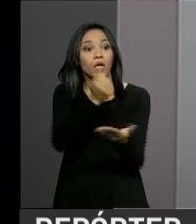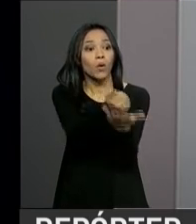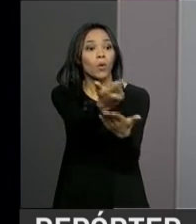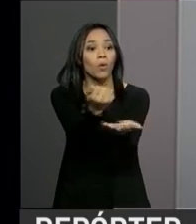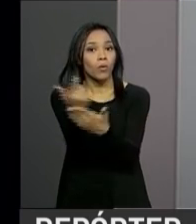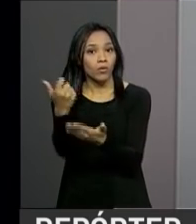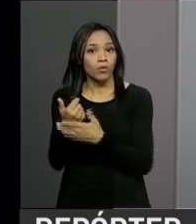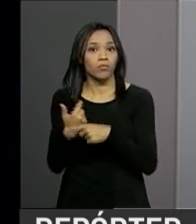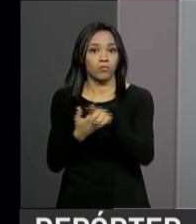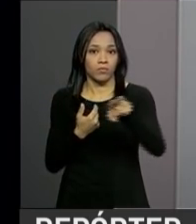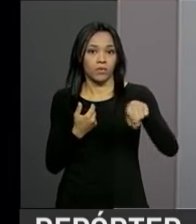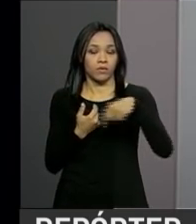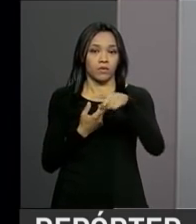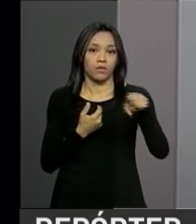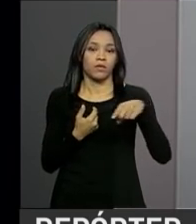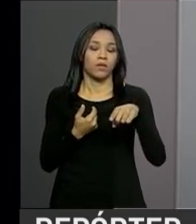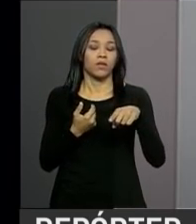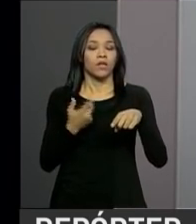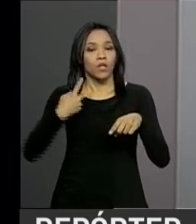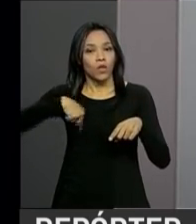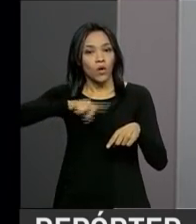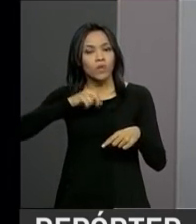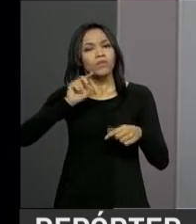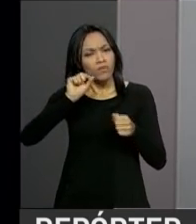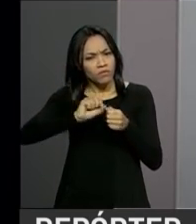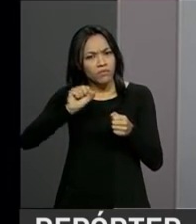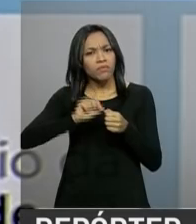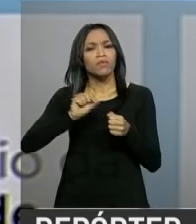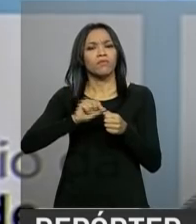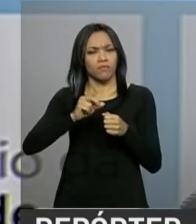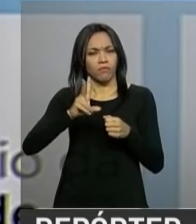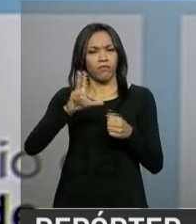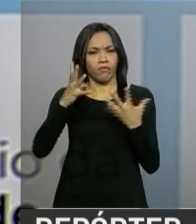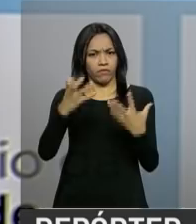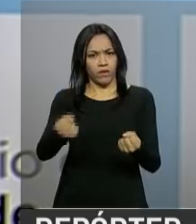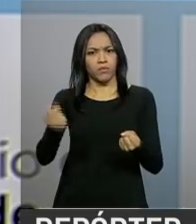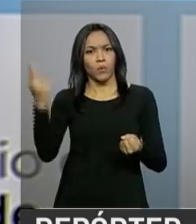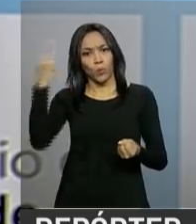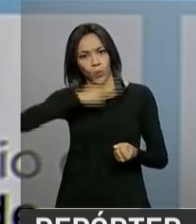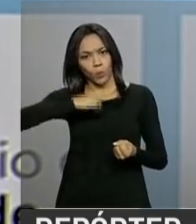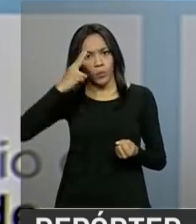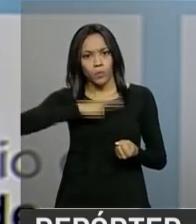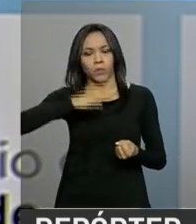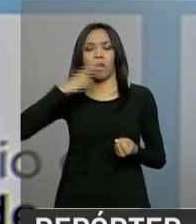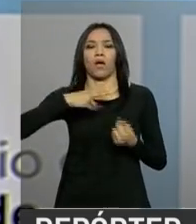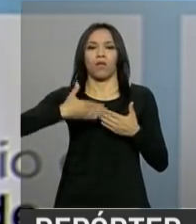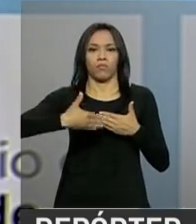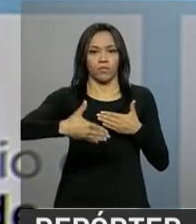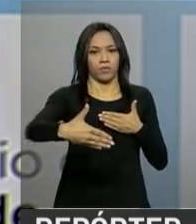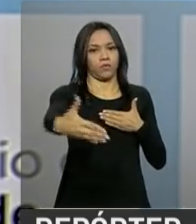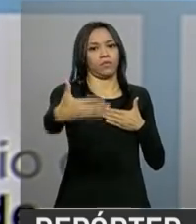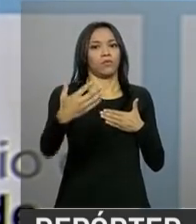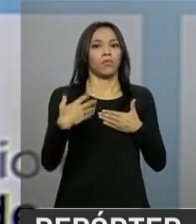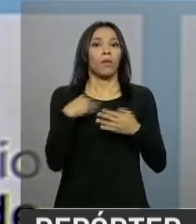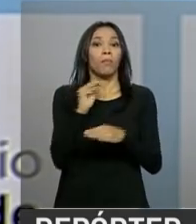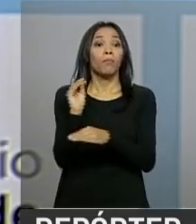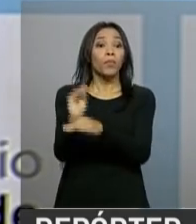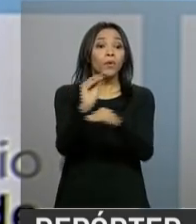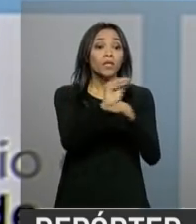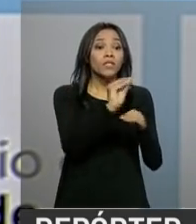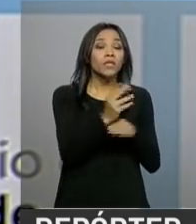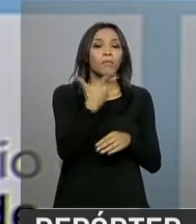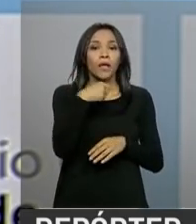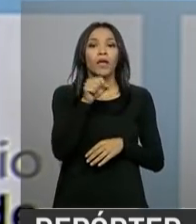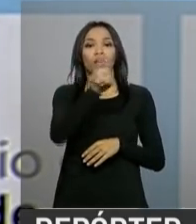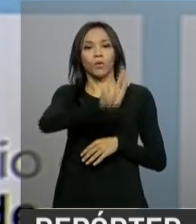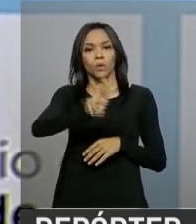sodado mas vamos fazer o mais rápido possível garantida a segurança e proteção ao consumidor eu vou procurar um